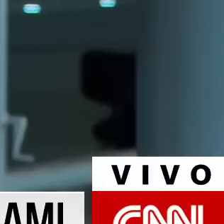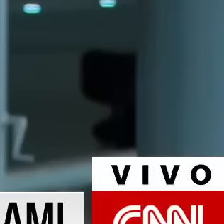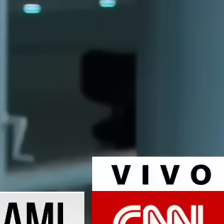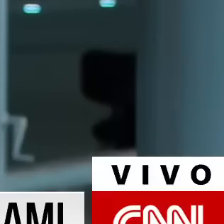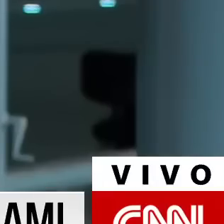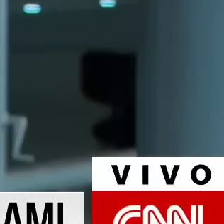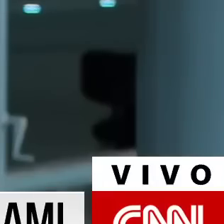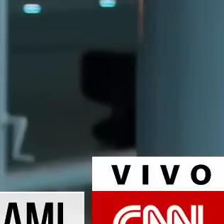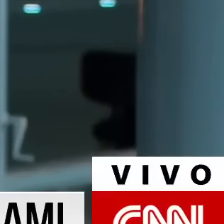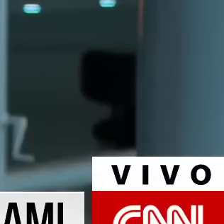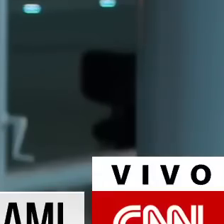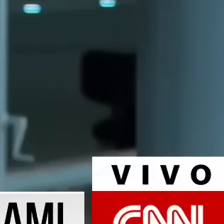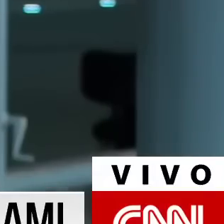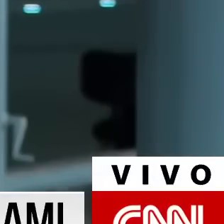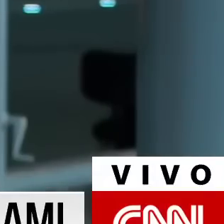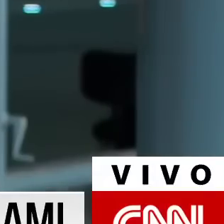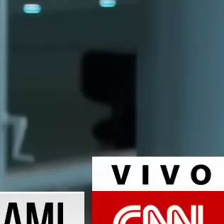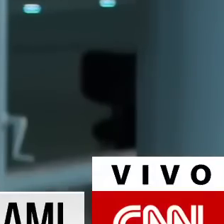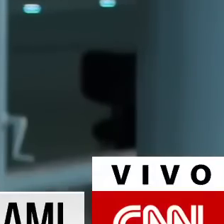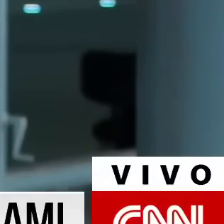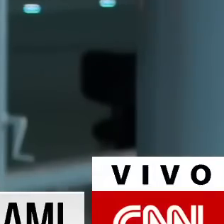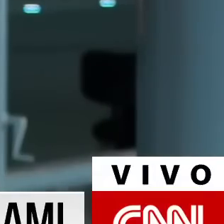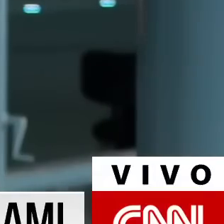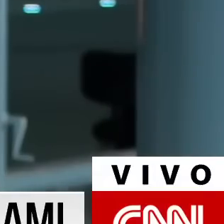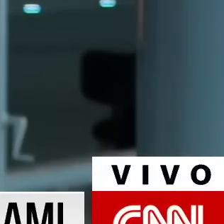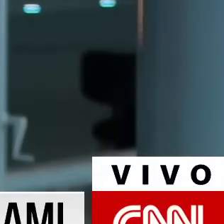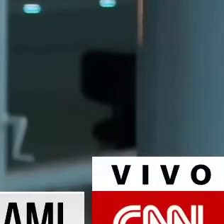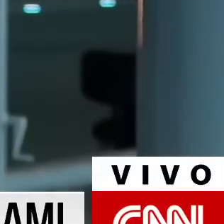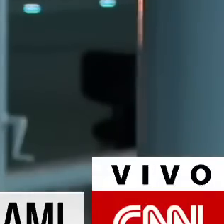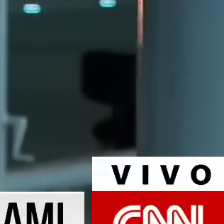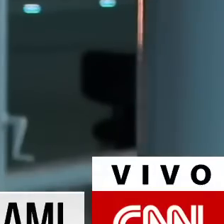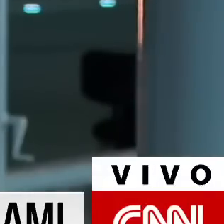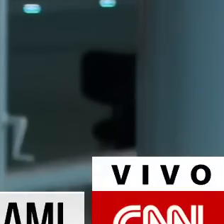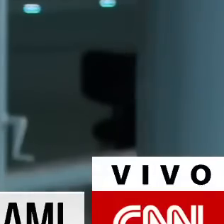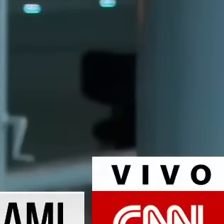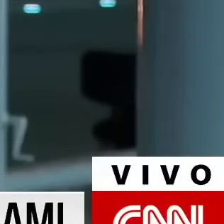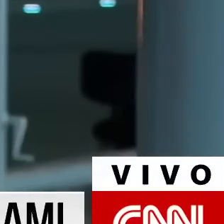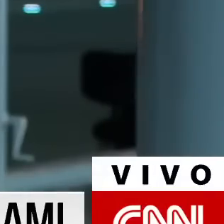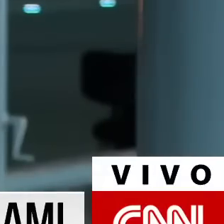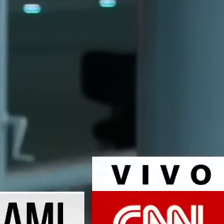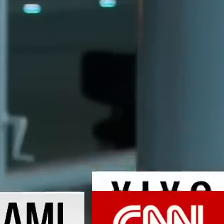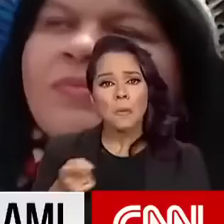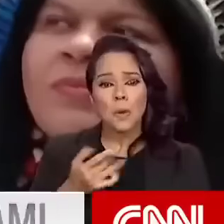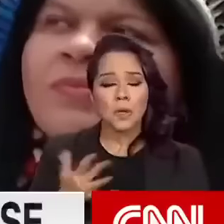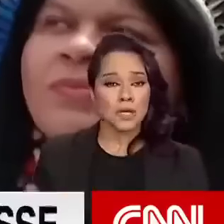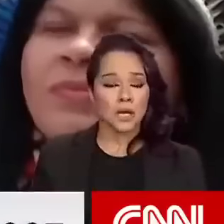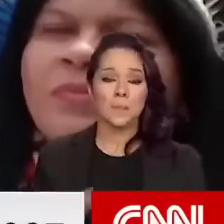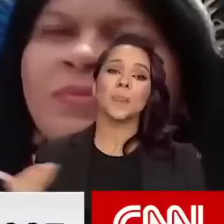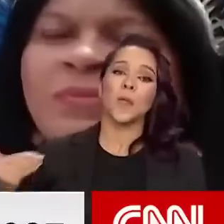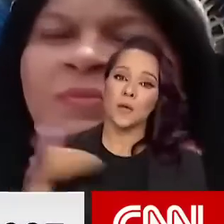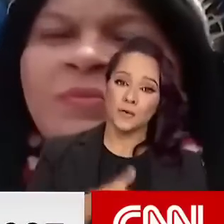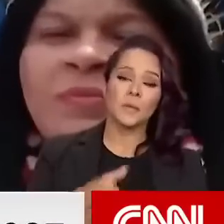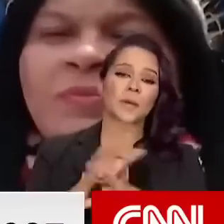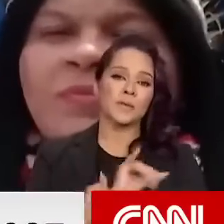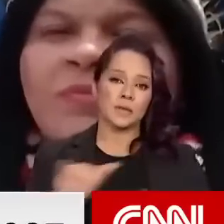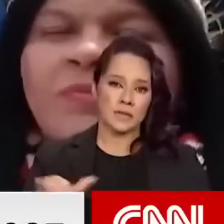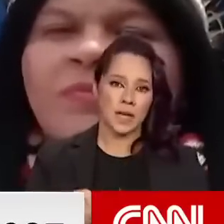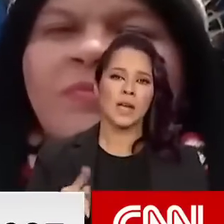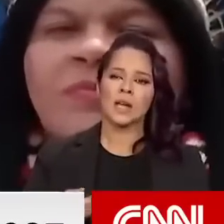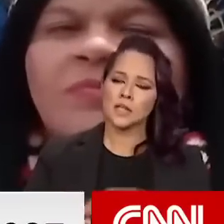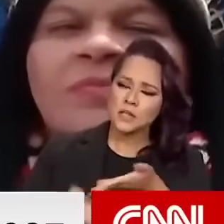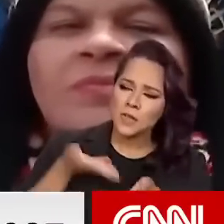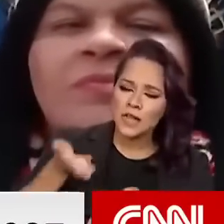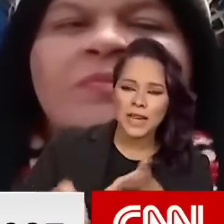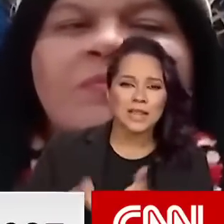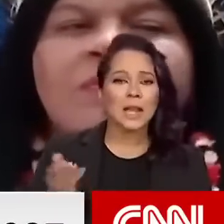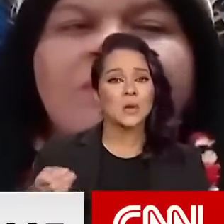é desumana e agora a gente vai escutar um trecho do que disse o presidente da República. Vim para cá para dizer que nós vamos tratar